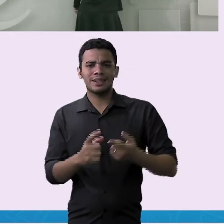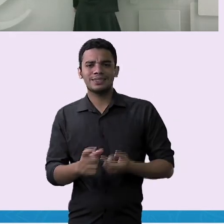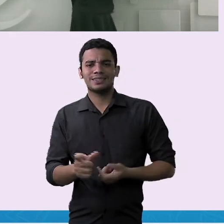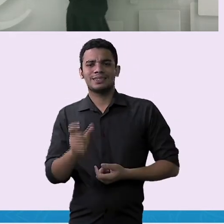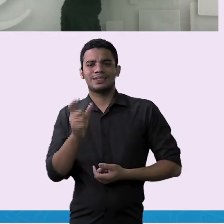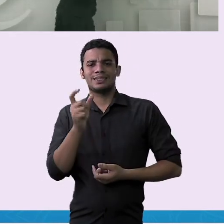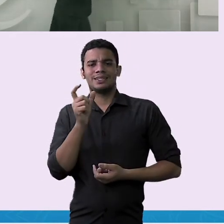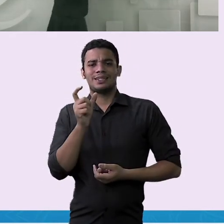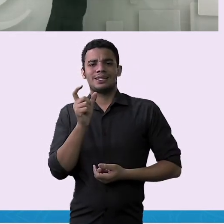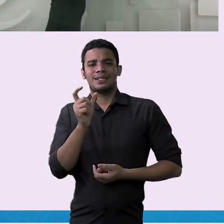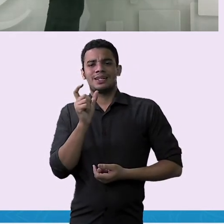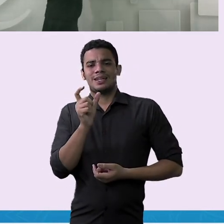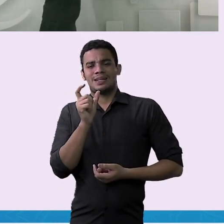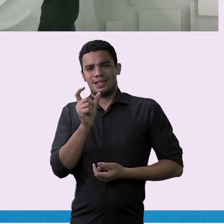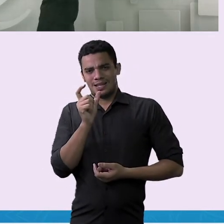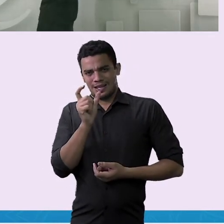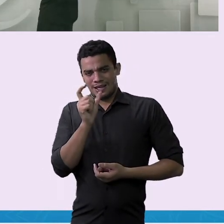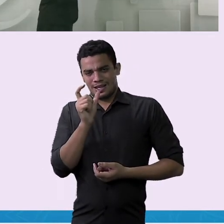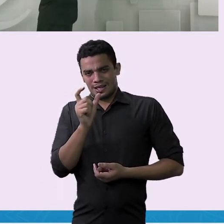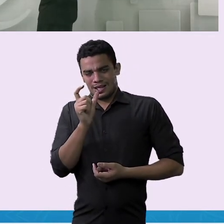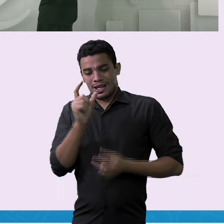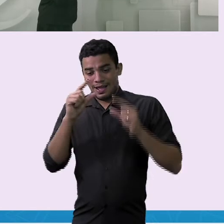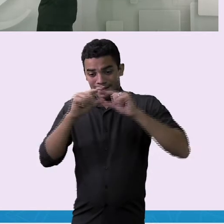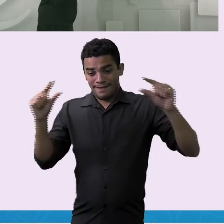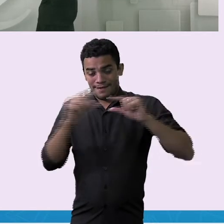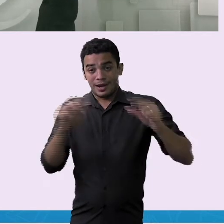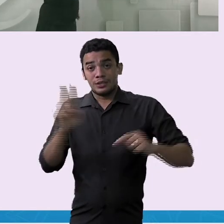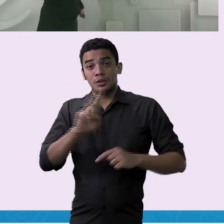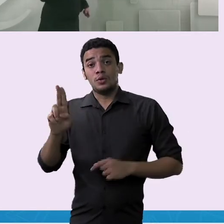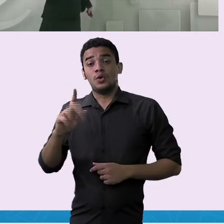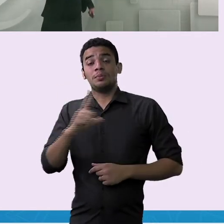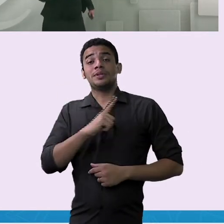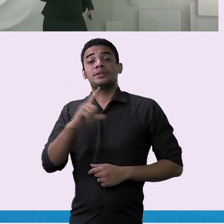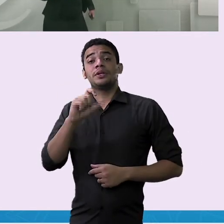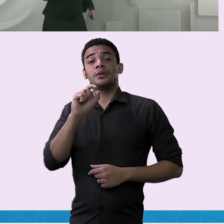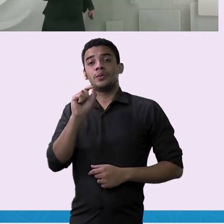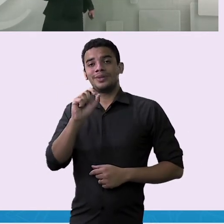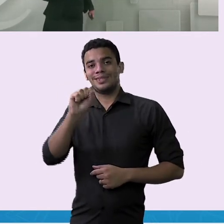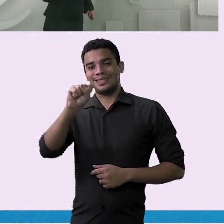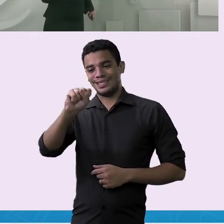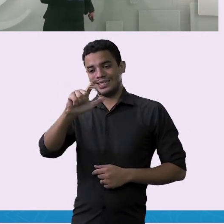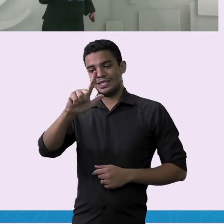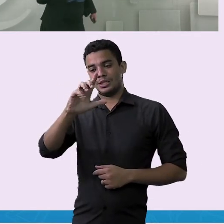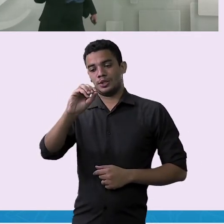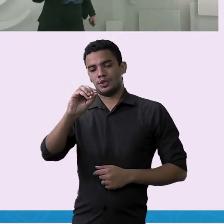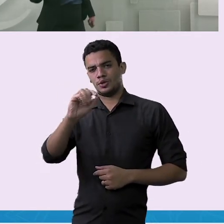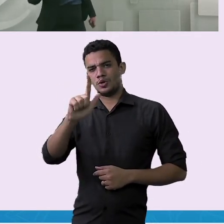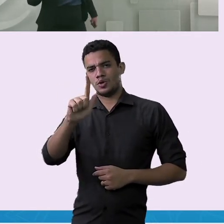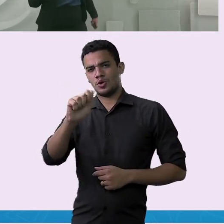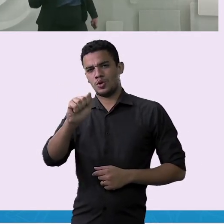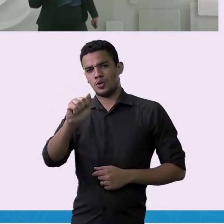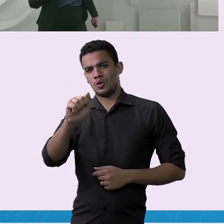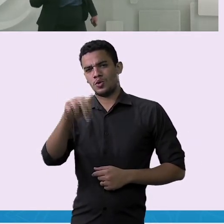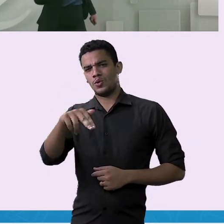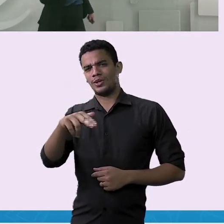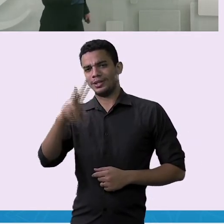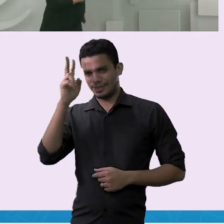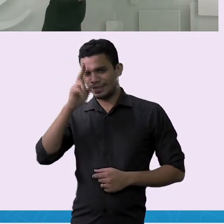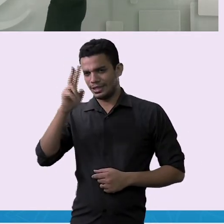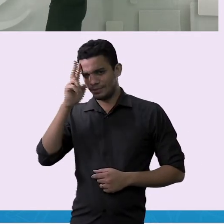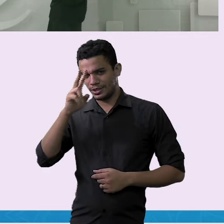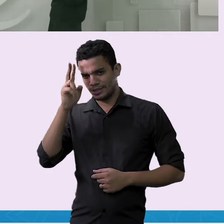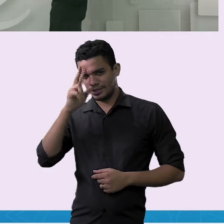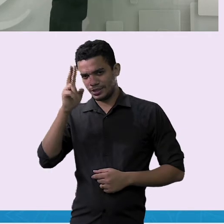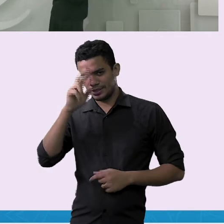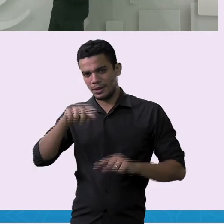slogan. Falei aqui, né? Qual é o slogan da nossa loja? Lembra quando a gente leu o anúncio? Qual